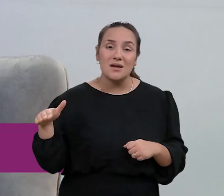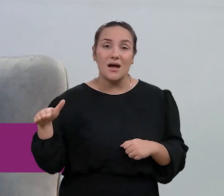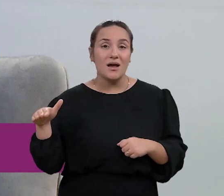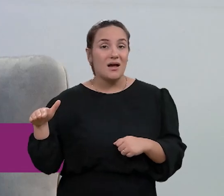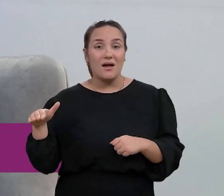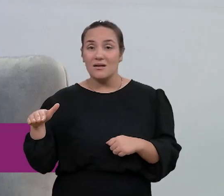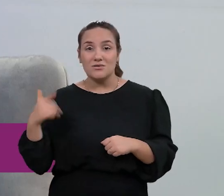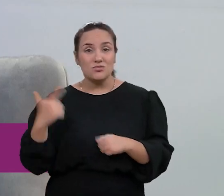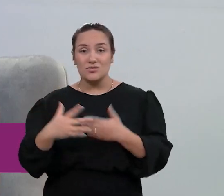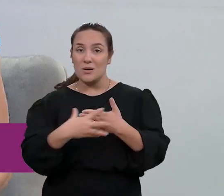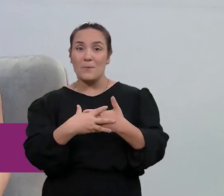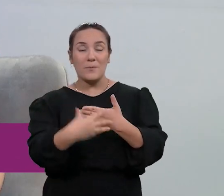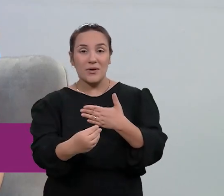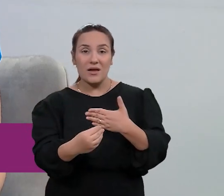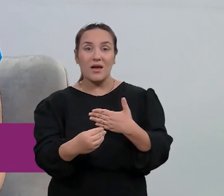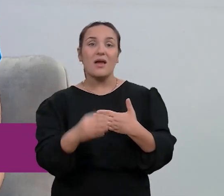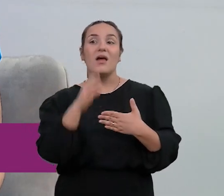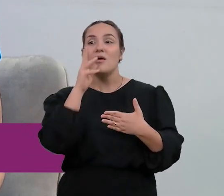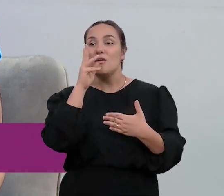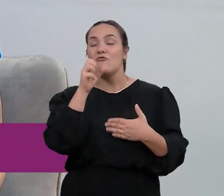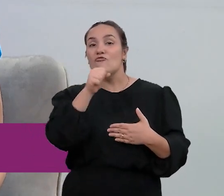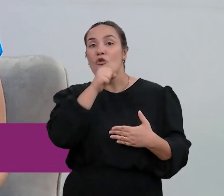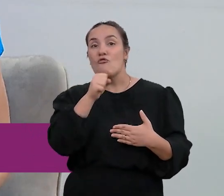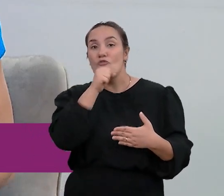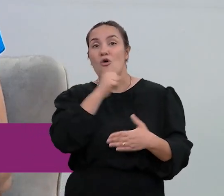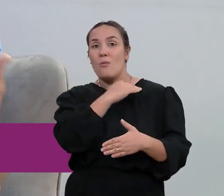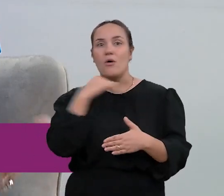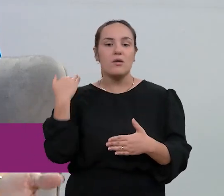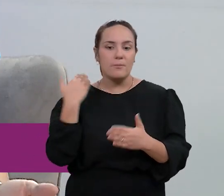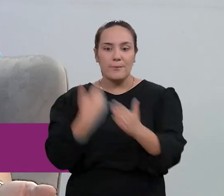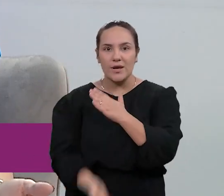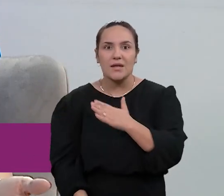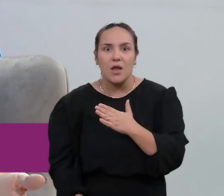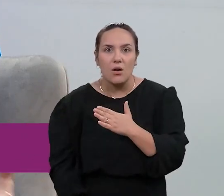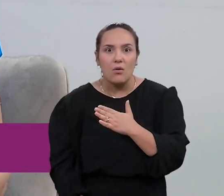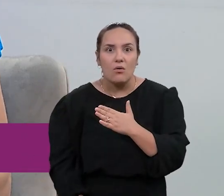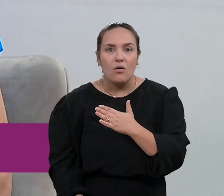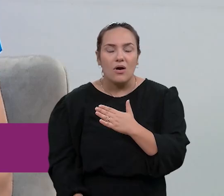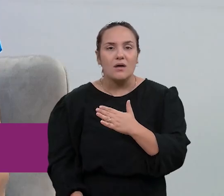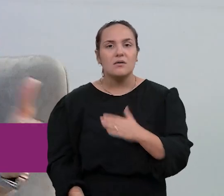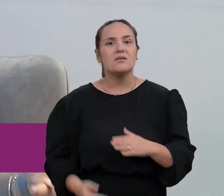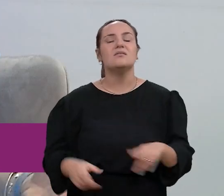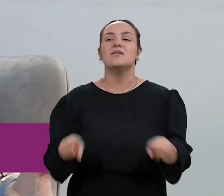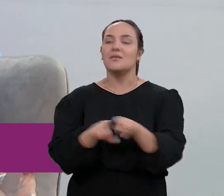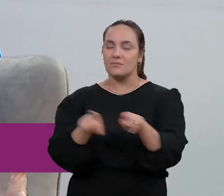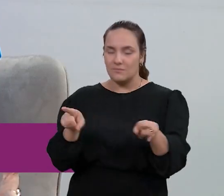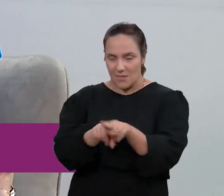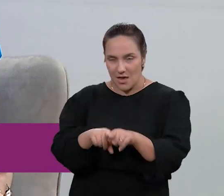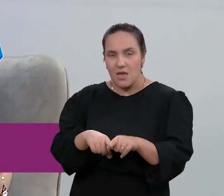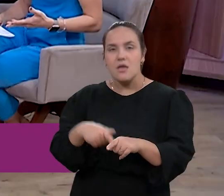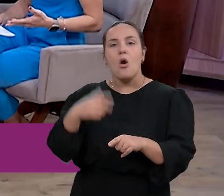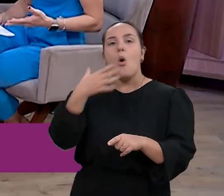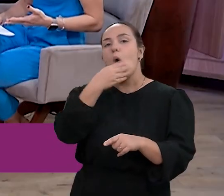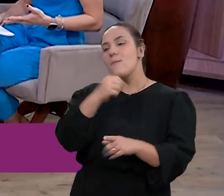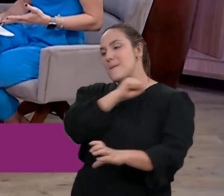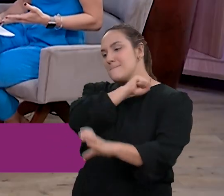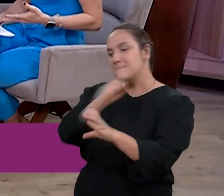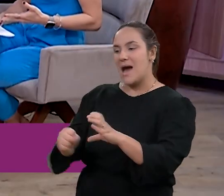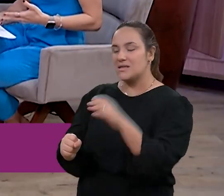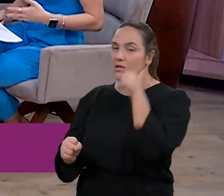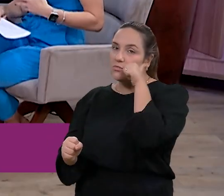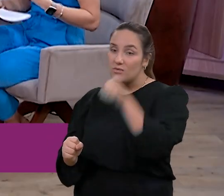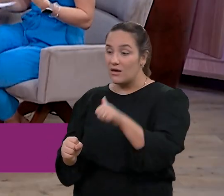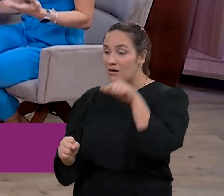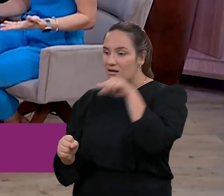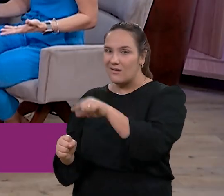orfandade por conta do óbito desses cuidadores e o feminicídio também né uma questão social que a gente tem abordado muito na mídia